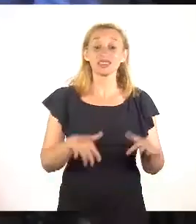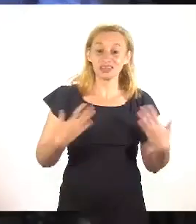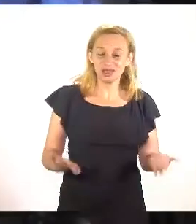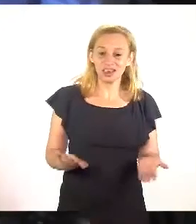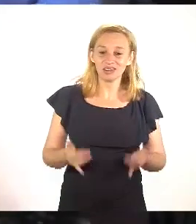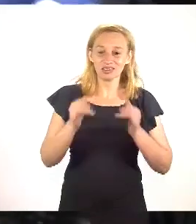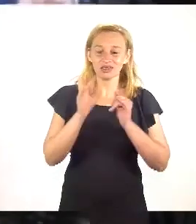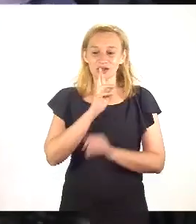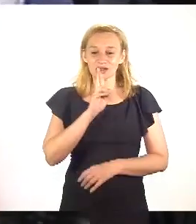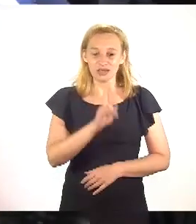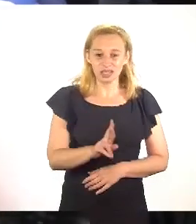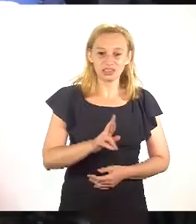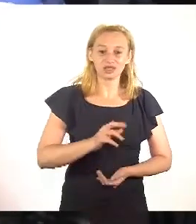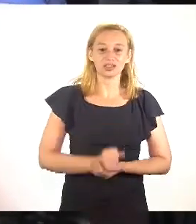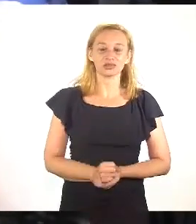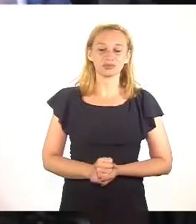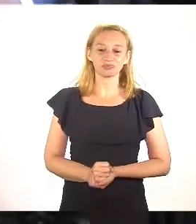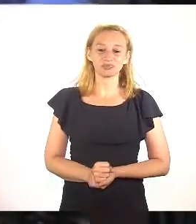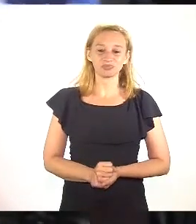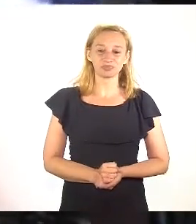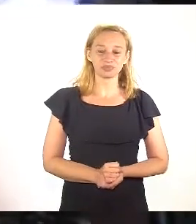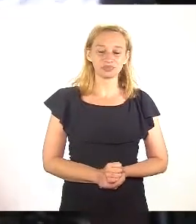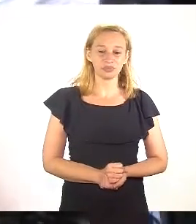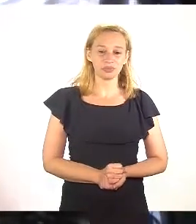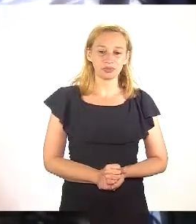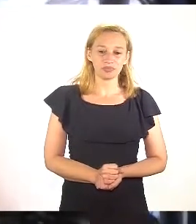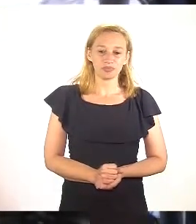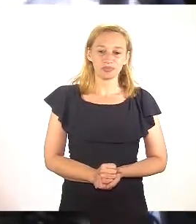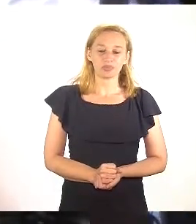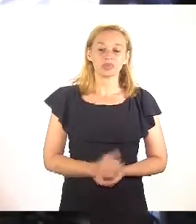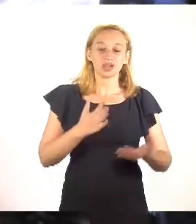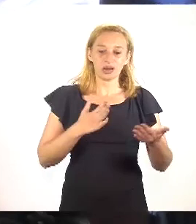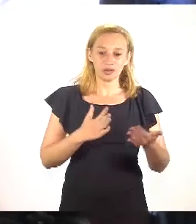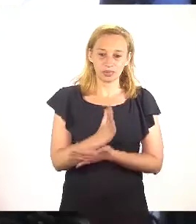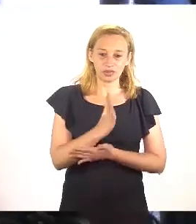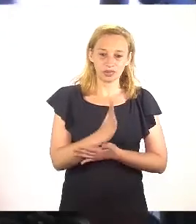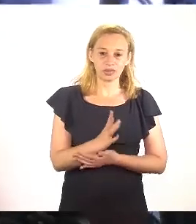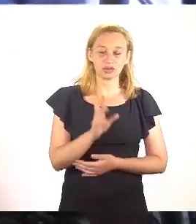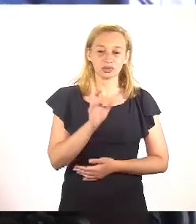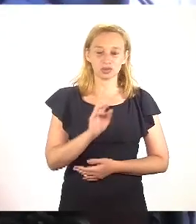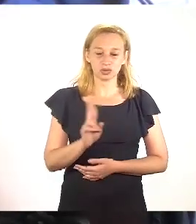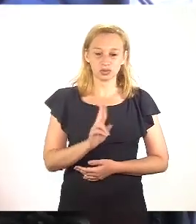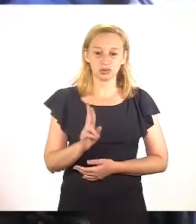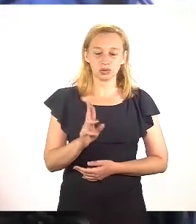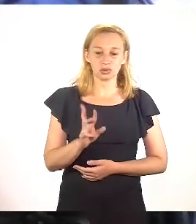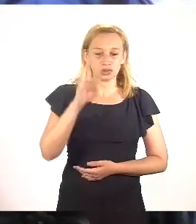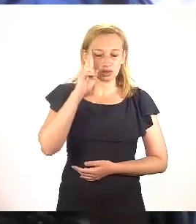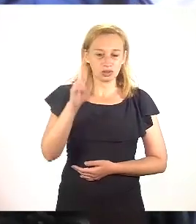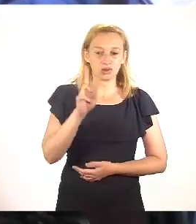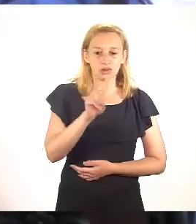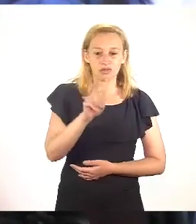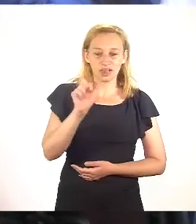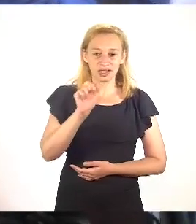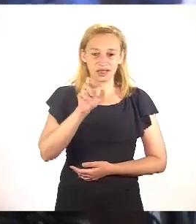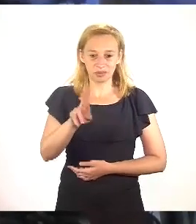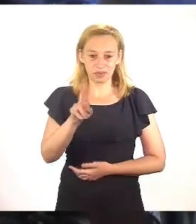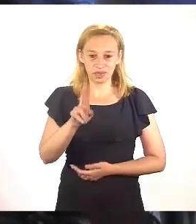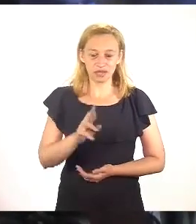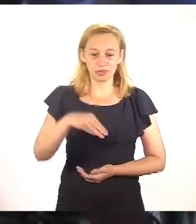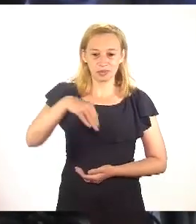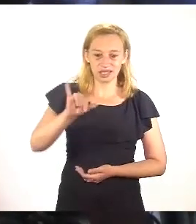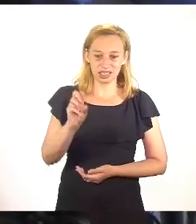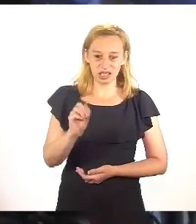proclama o resultado por unanimidade. A aprovação do nome do senhor Vladimir Pascoal Macedo, a